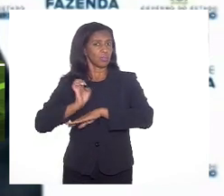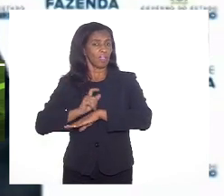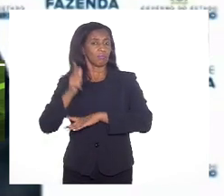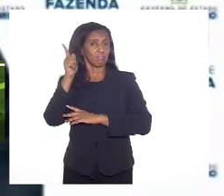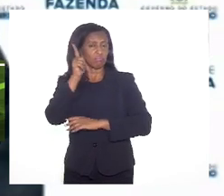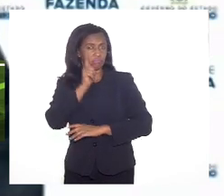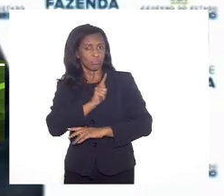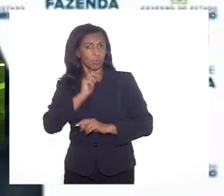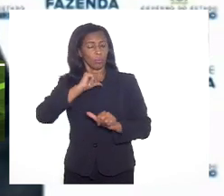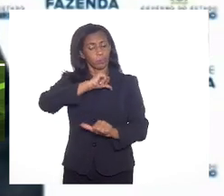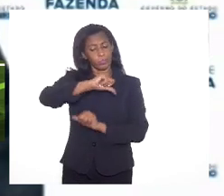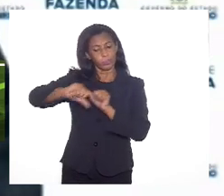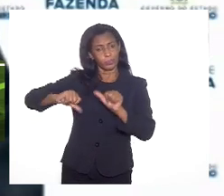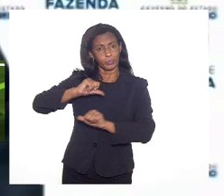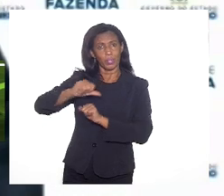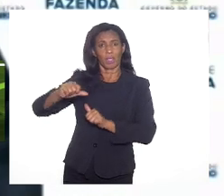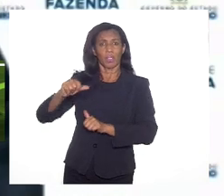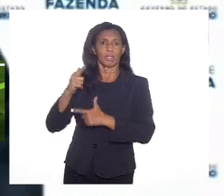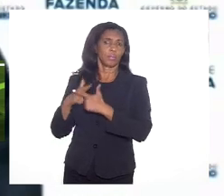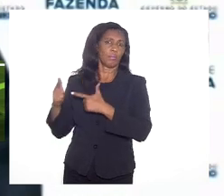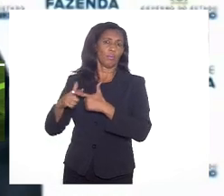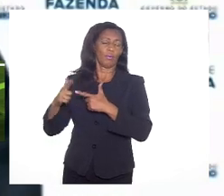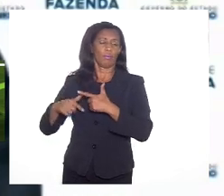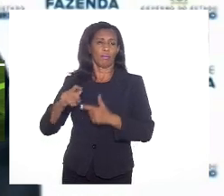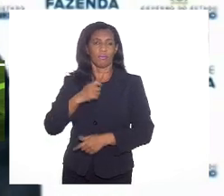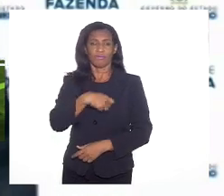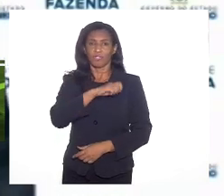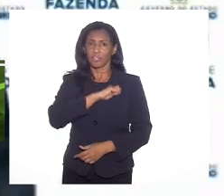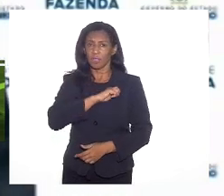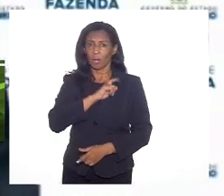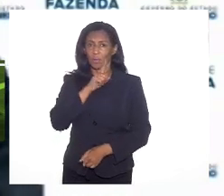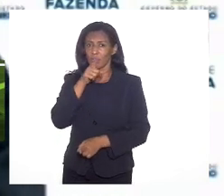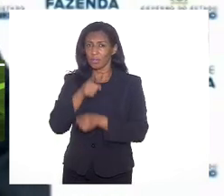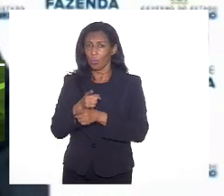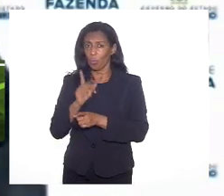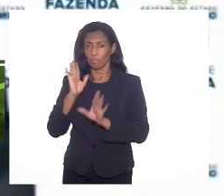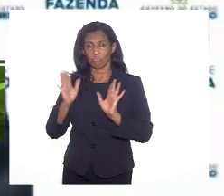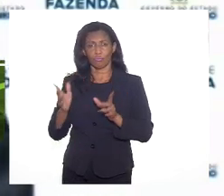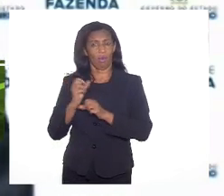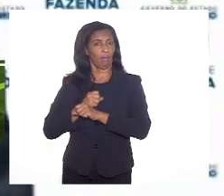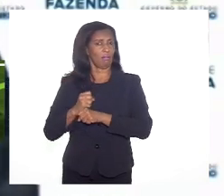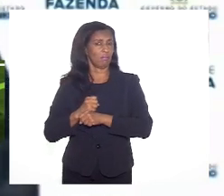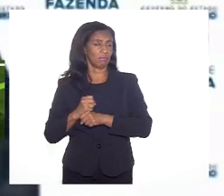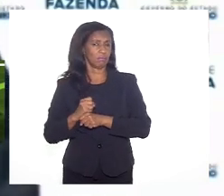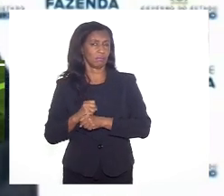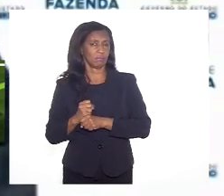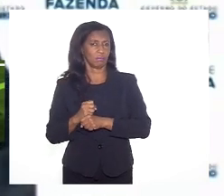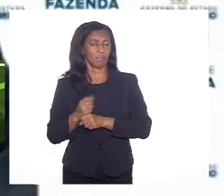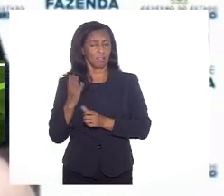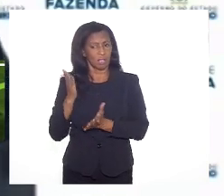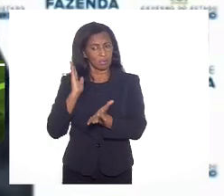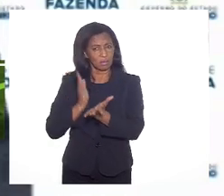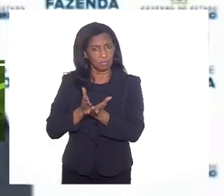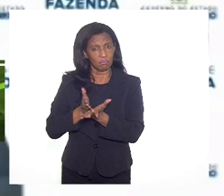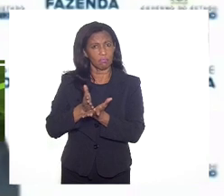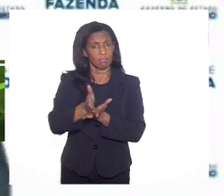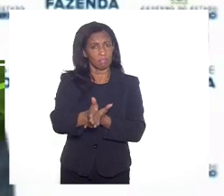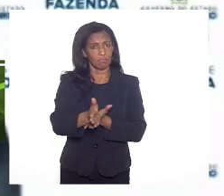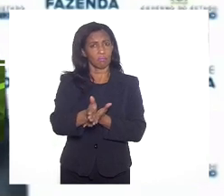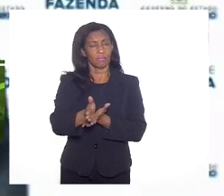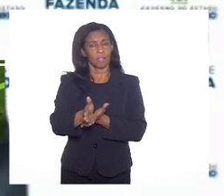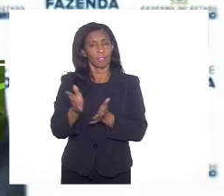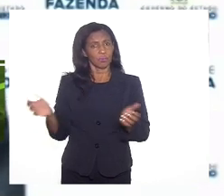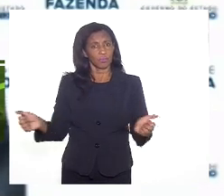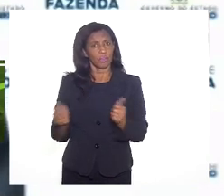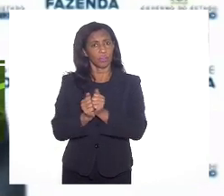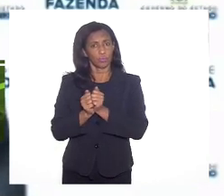desse problema fiscal que ele se encontra há alguns anos. E é nessa linha que a gente vai caminhar.